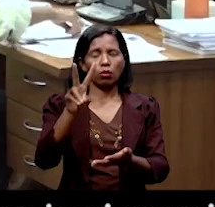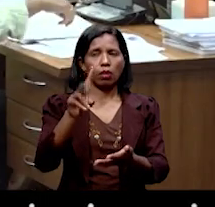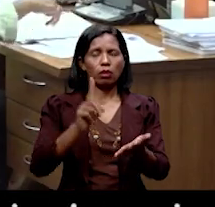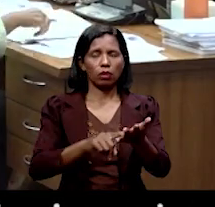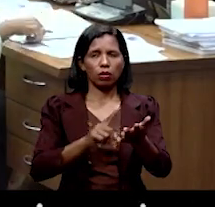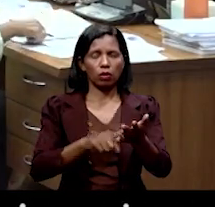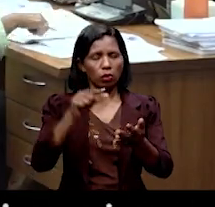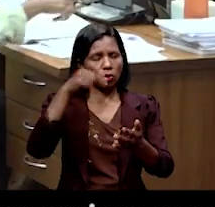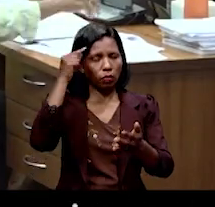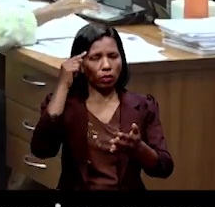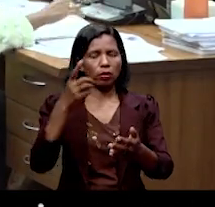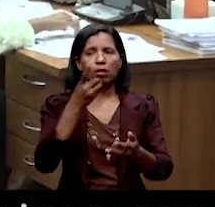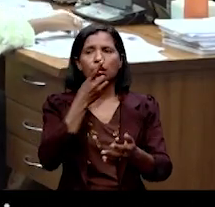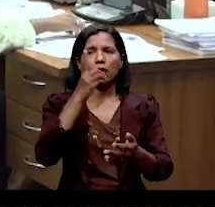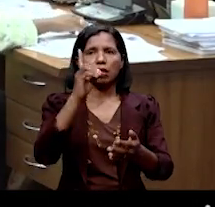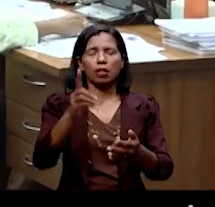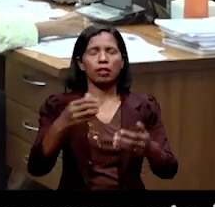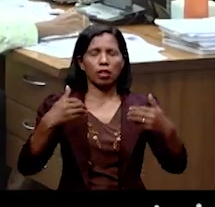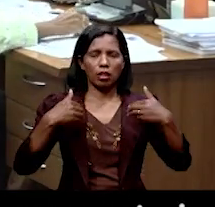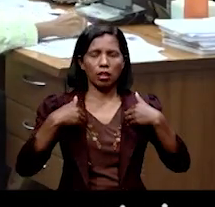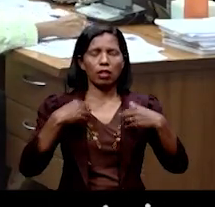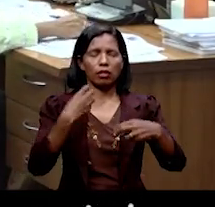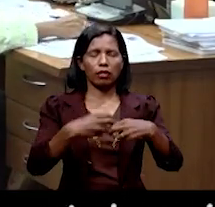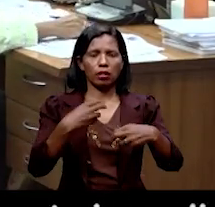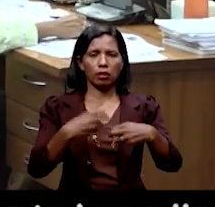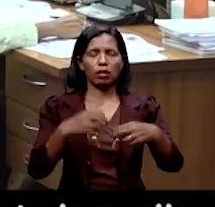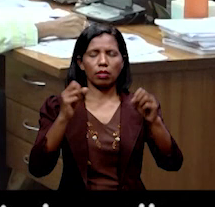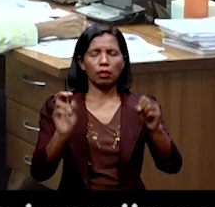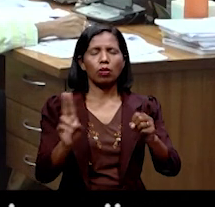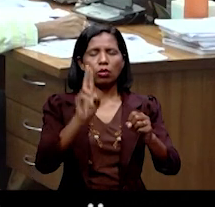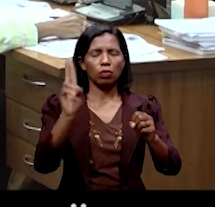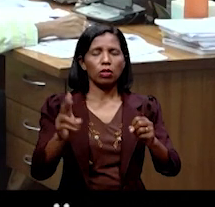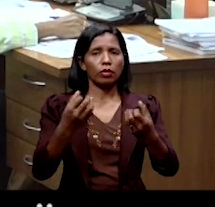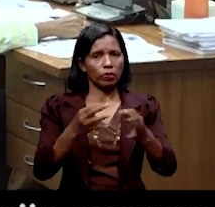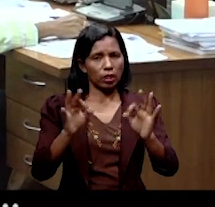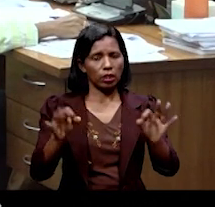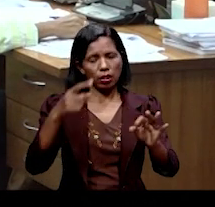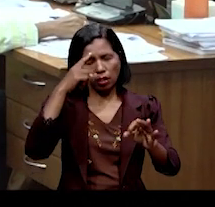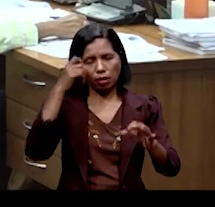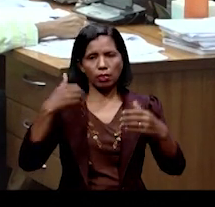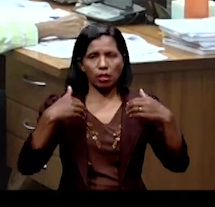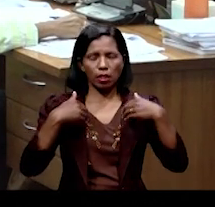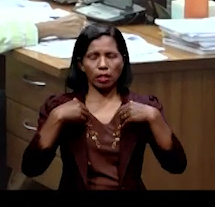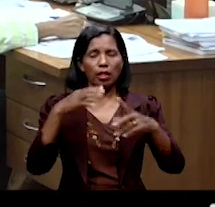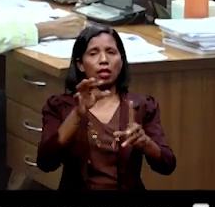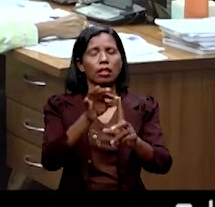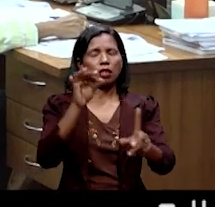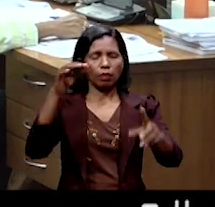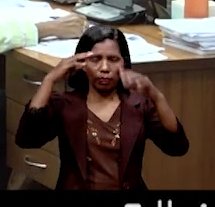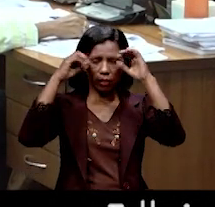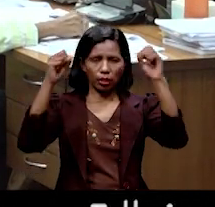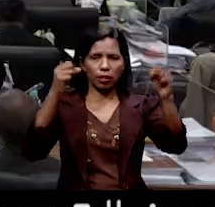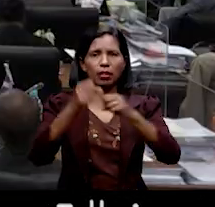discussão, o governo Rássik declara, se ia dificuldade atubela executa roto, tamba se ia eleição presidencial, e a Tinen